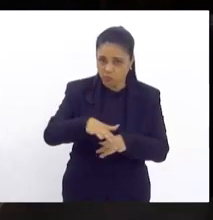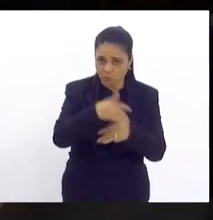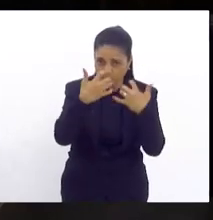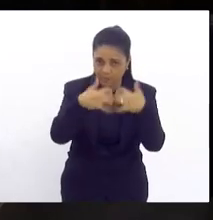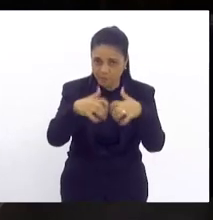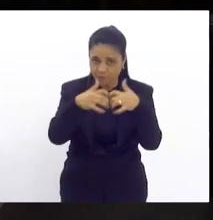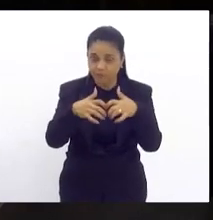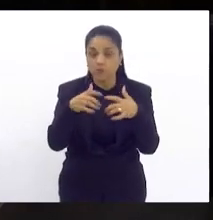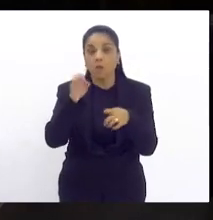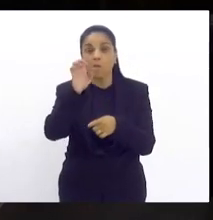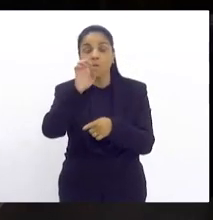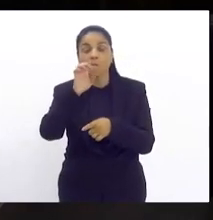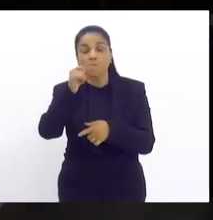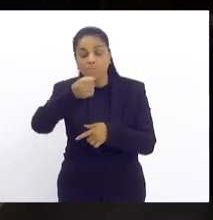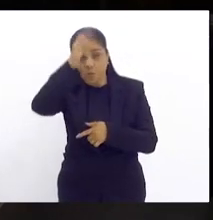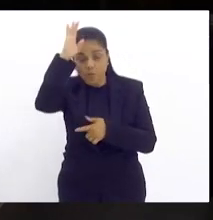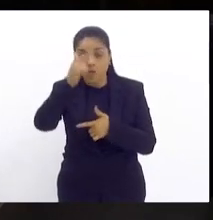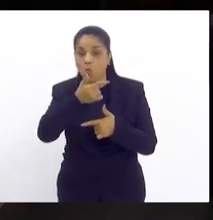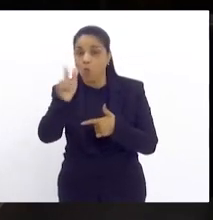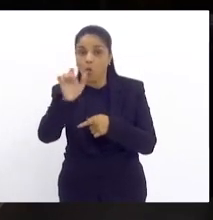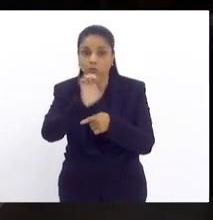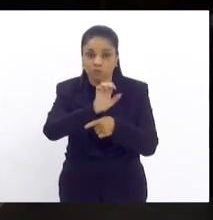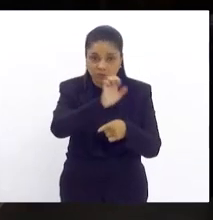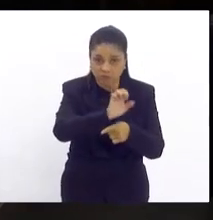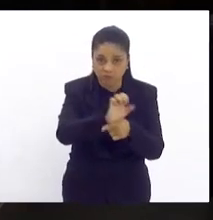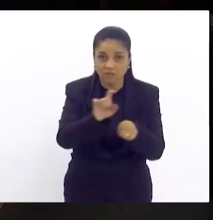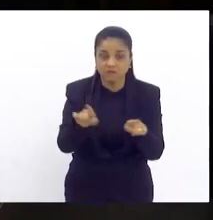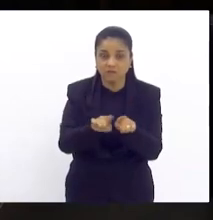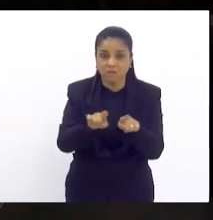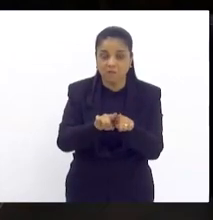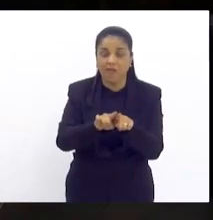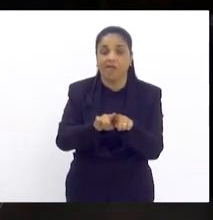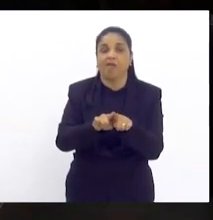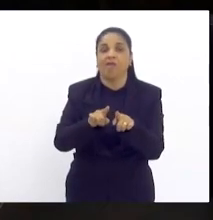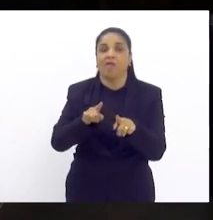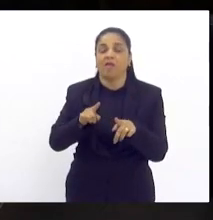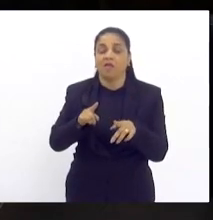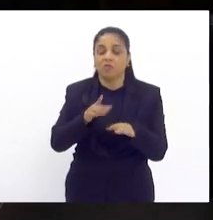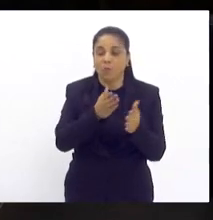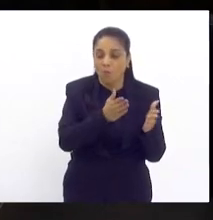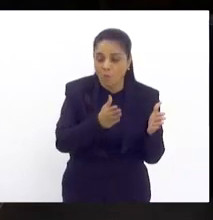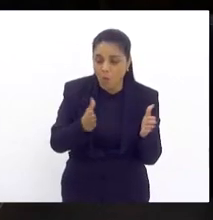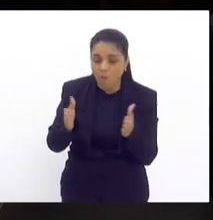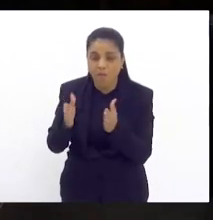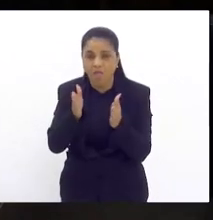organizações comunitárias durante toda a operação de resposta,